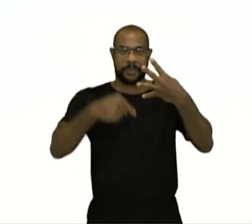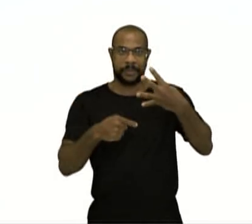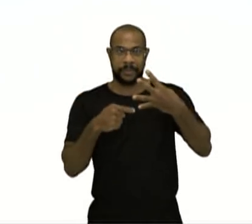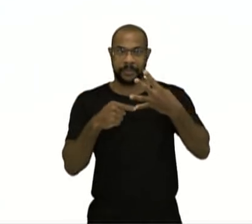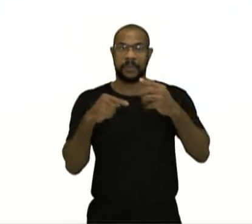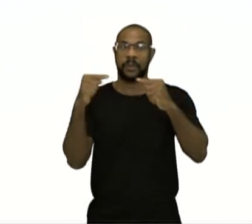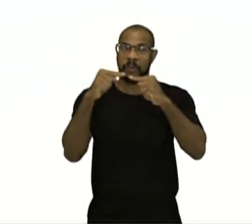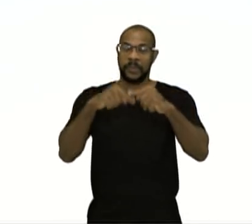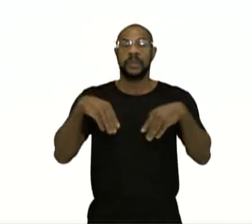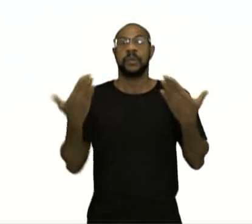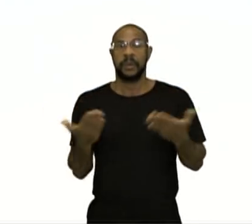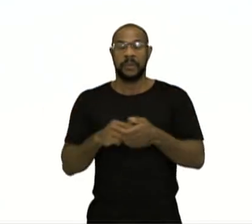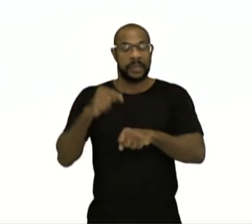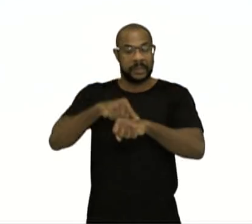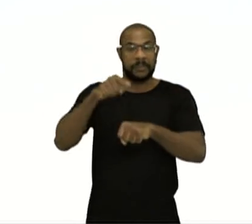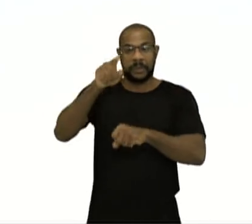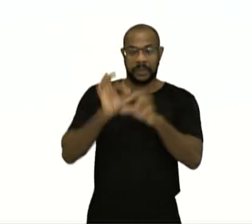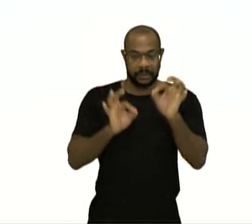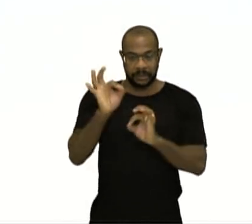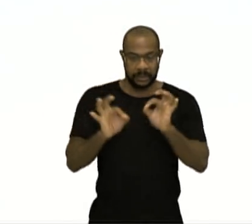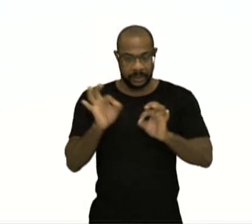você tentar organizar isso no caderno.